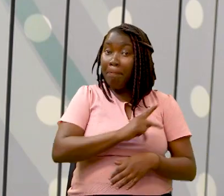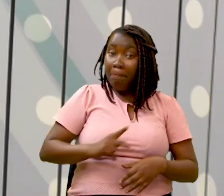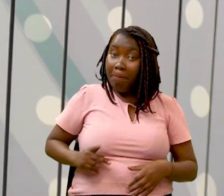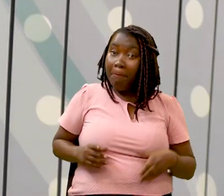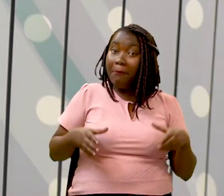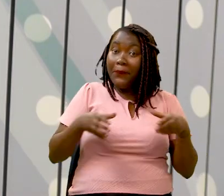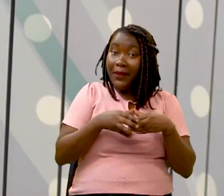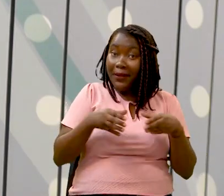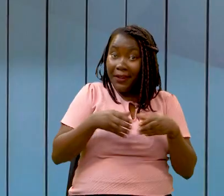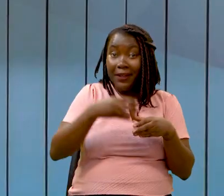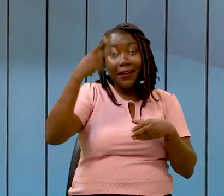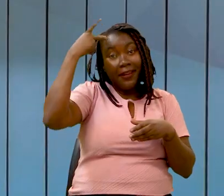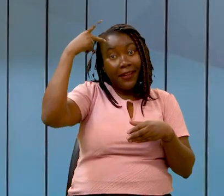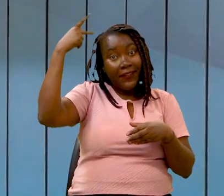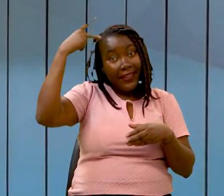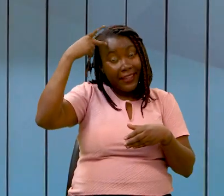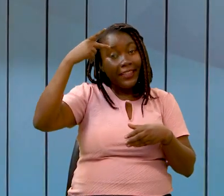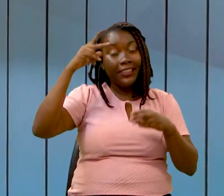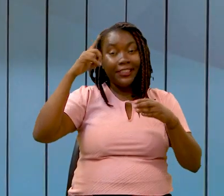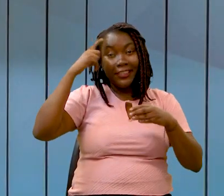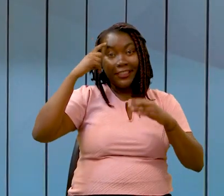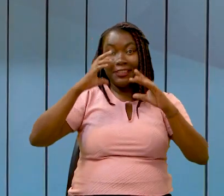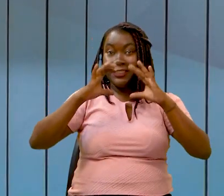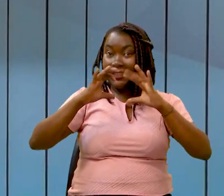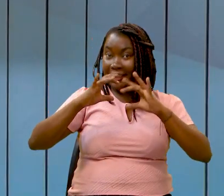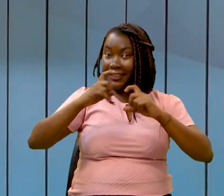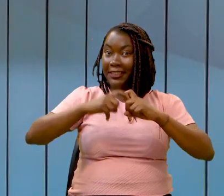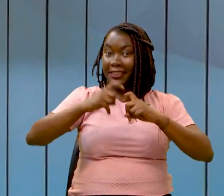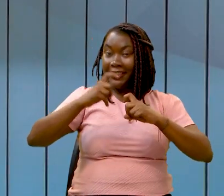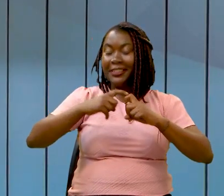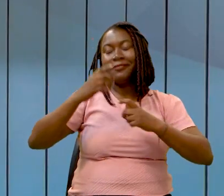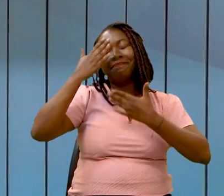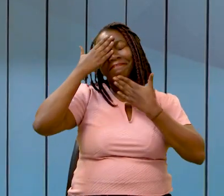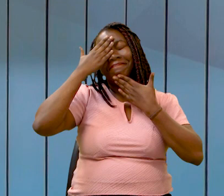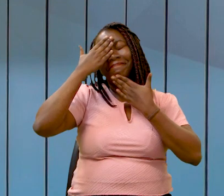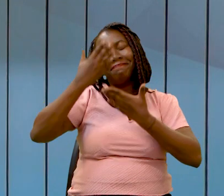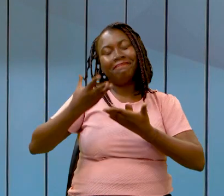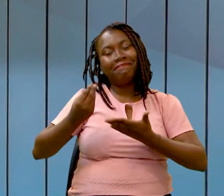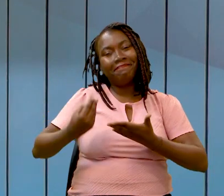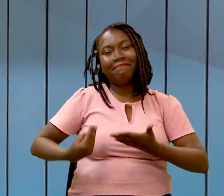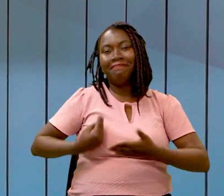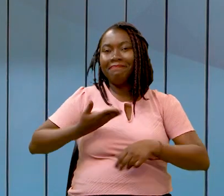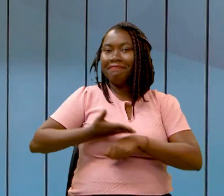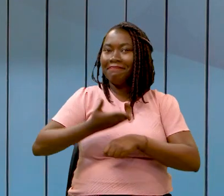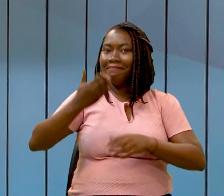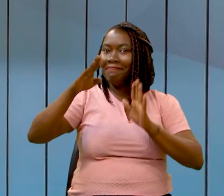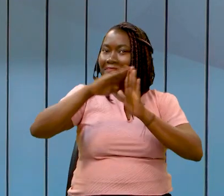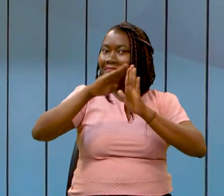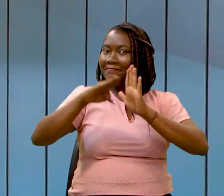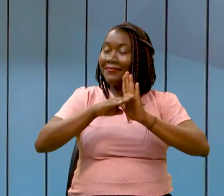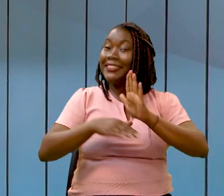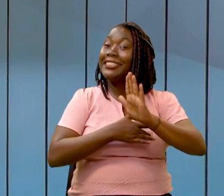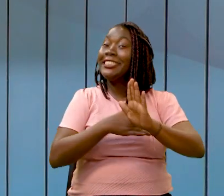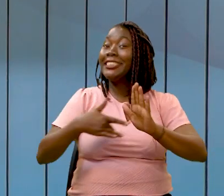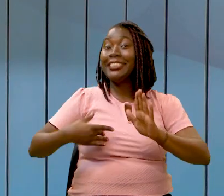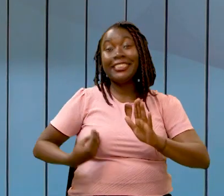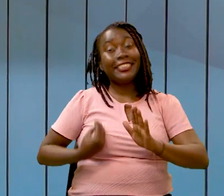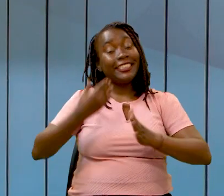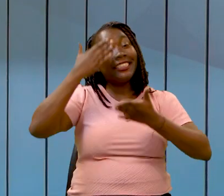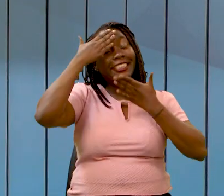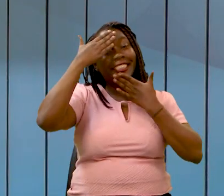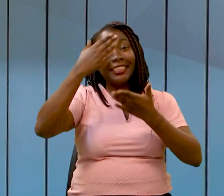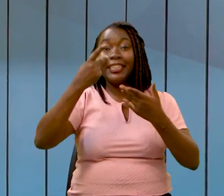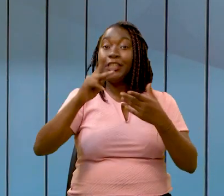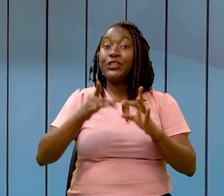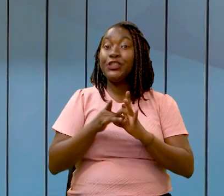de Neurologia. Dr. Rubens, eu agradeço muito a sua participação aqui no nosso programa, no Saúde à Vida. Obrigada